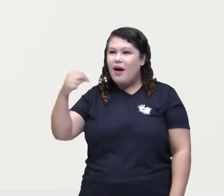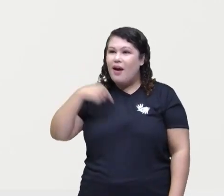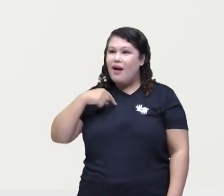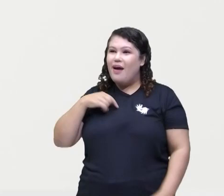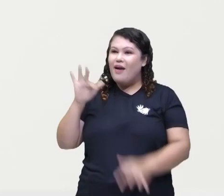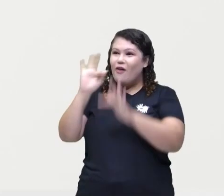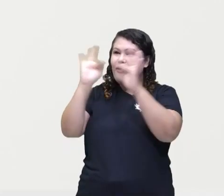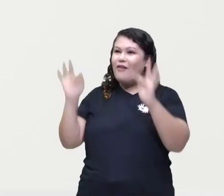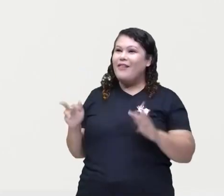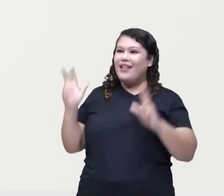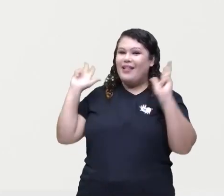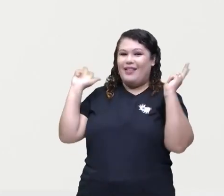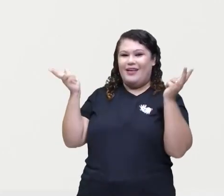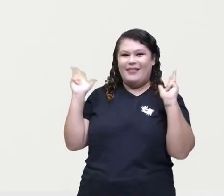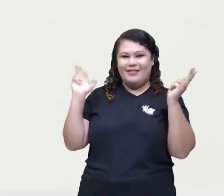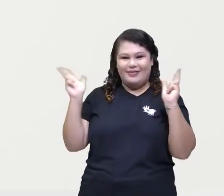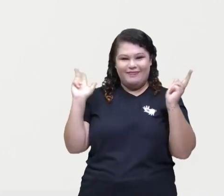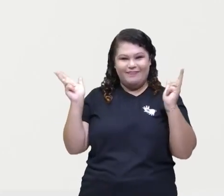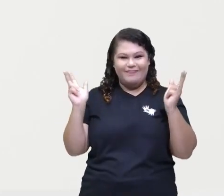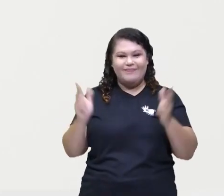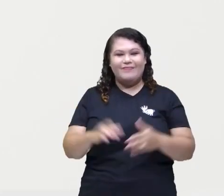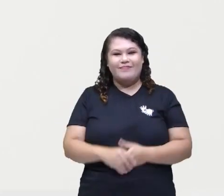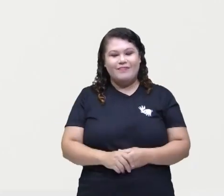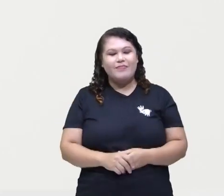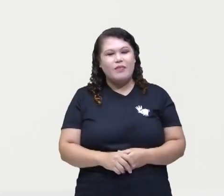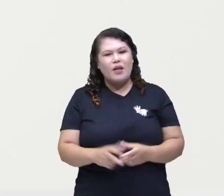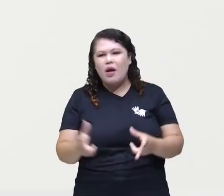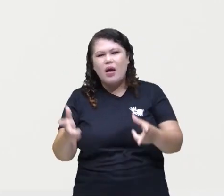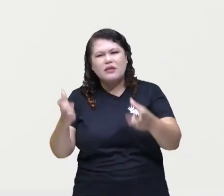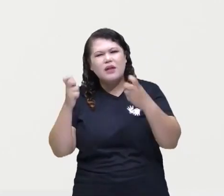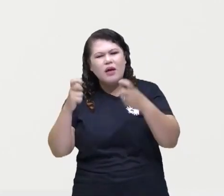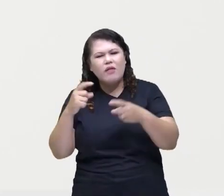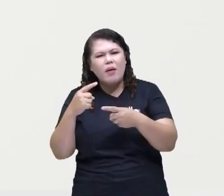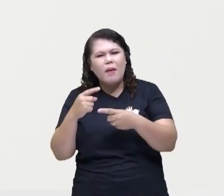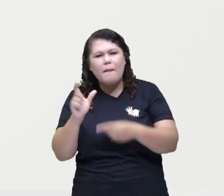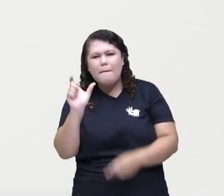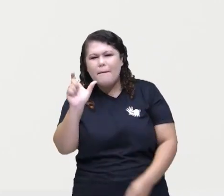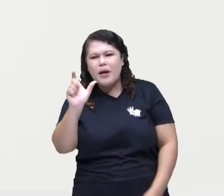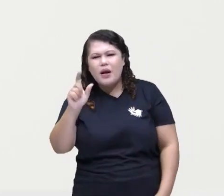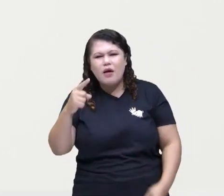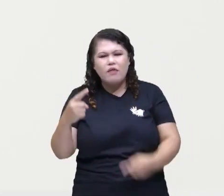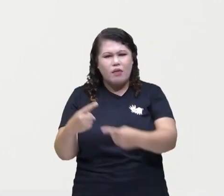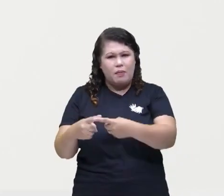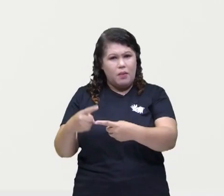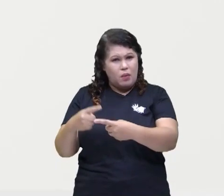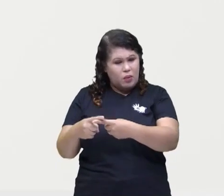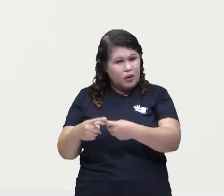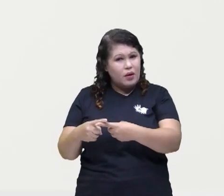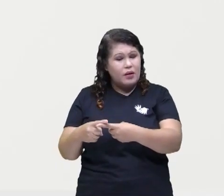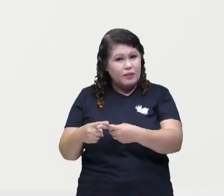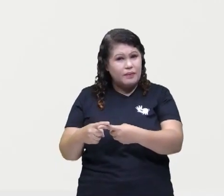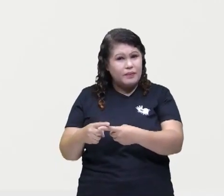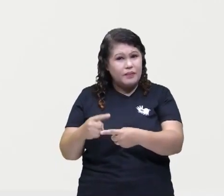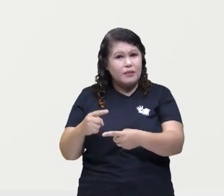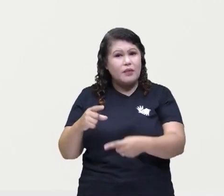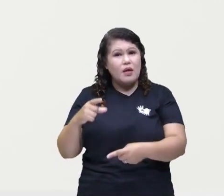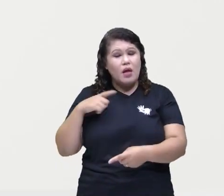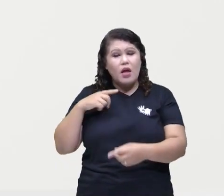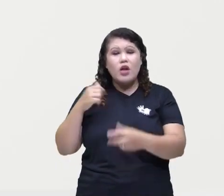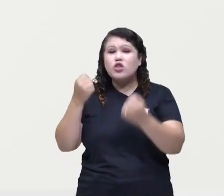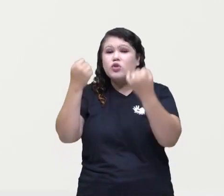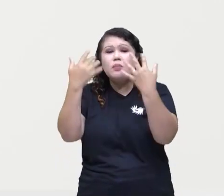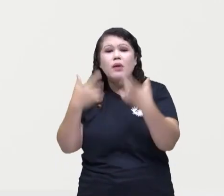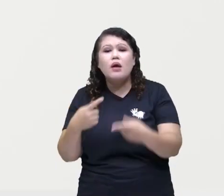me divirto. Perceberam que a palavra porquê, que é esta palavrinha que está escrita bem aqui, ela está